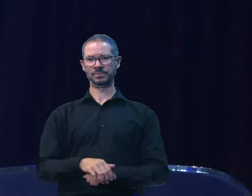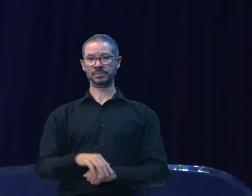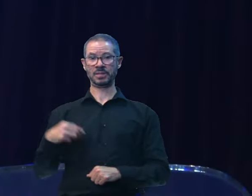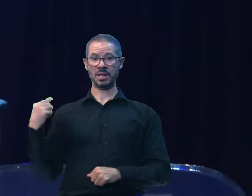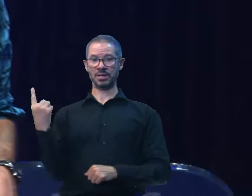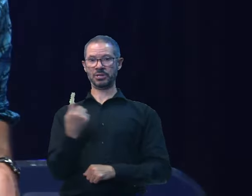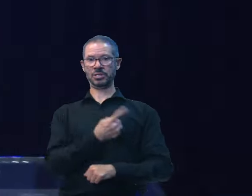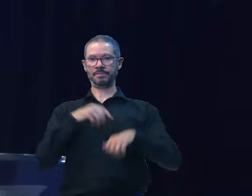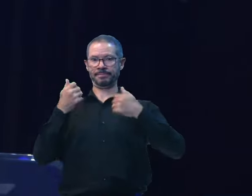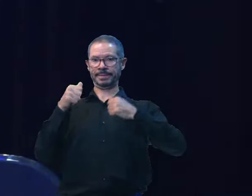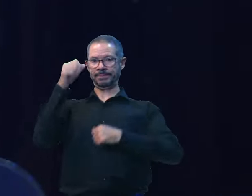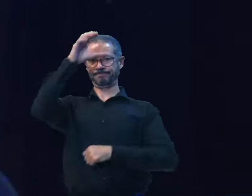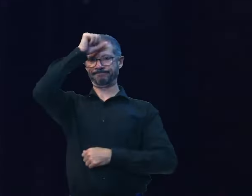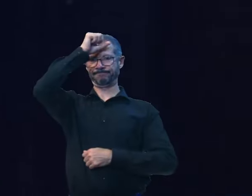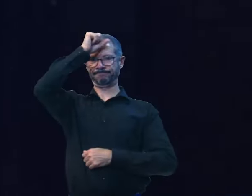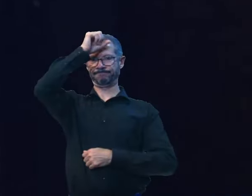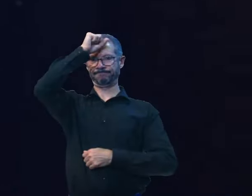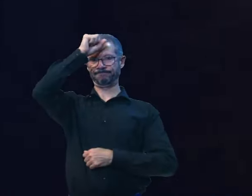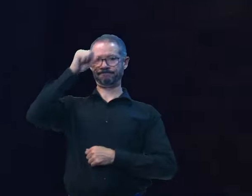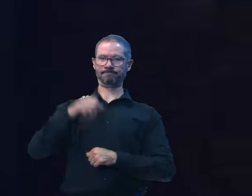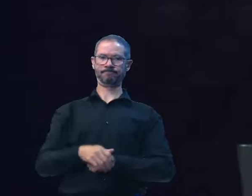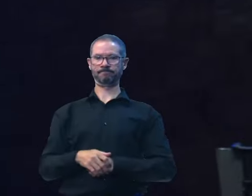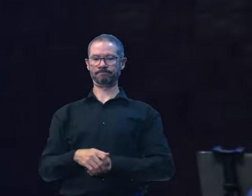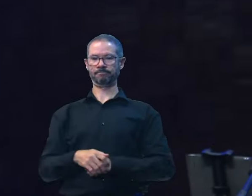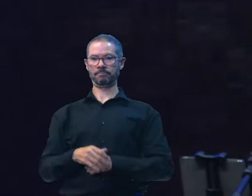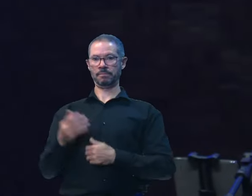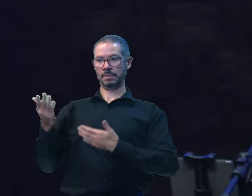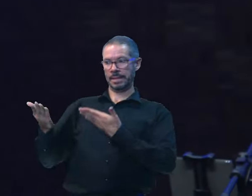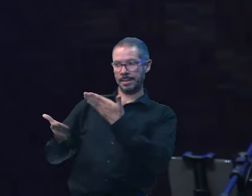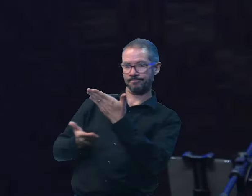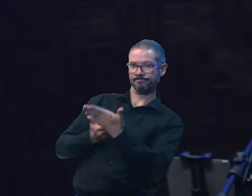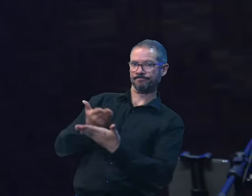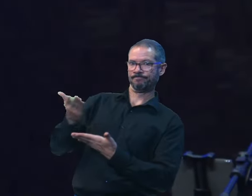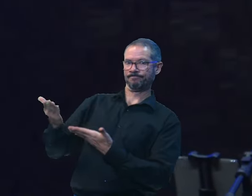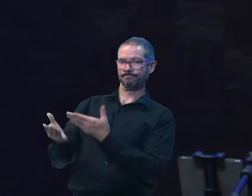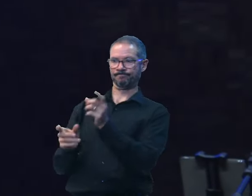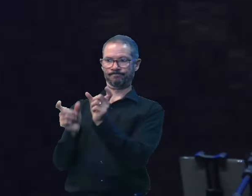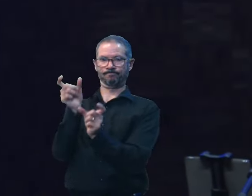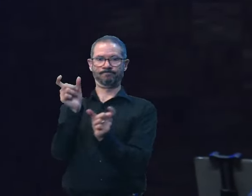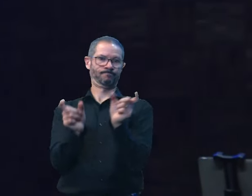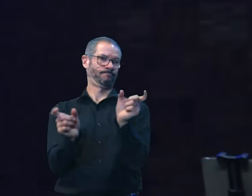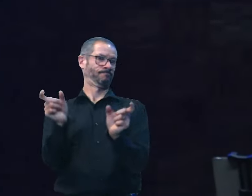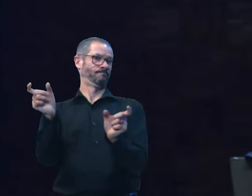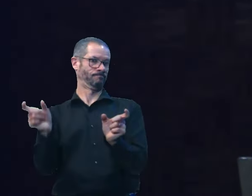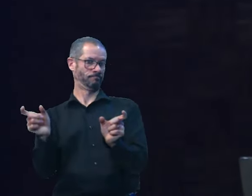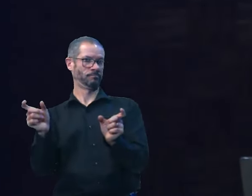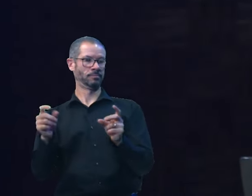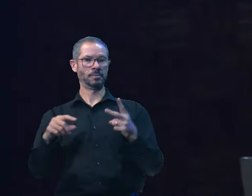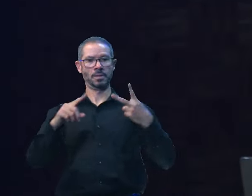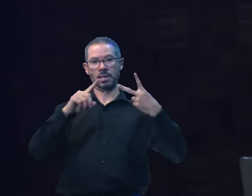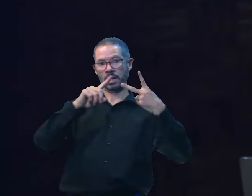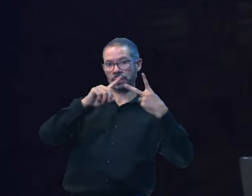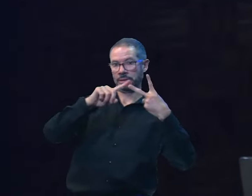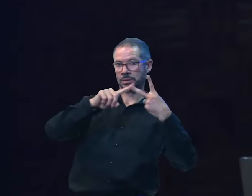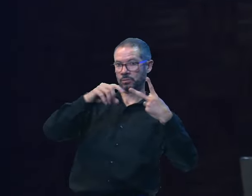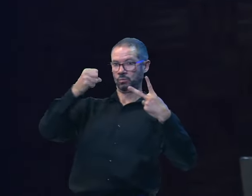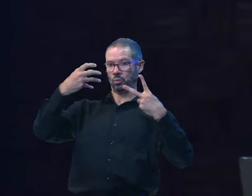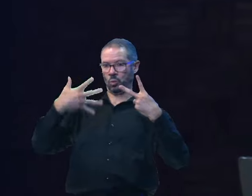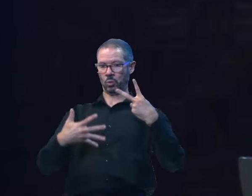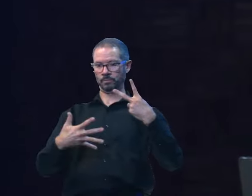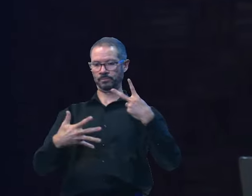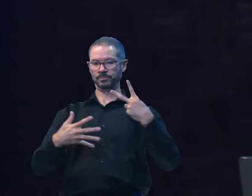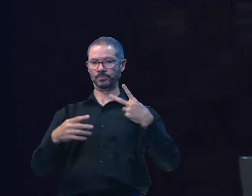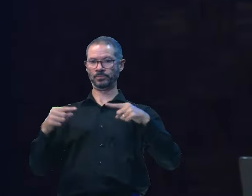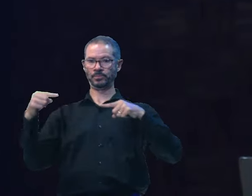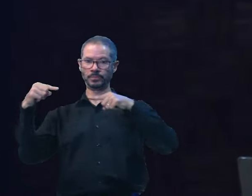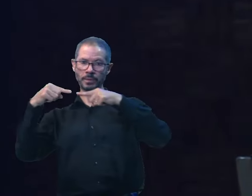a gente precisa aprender a lidar nessas relações. A segunda instância, ela